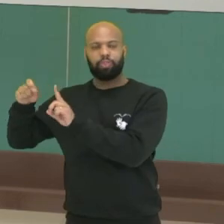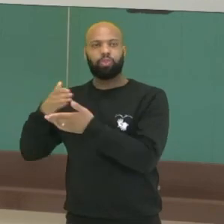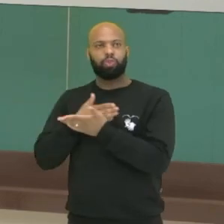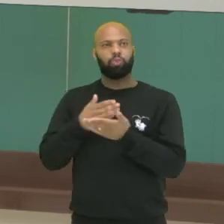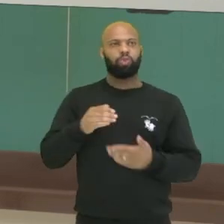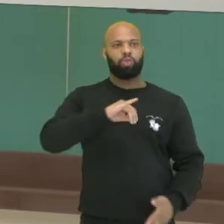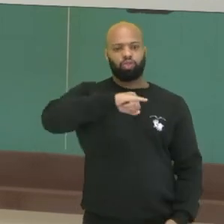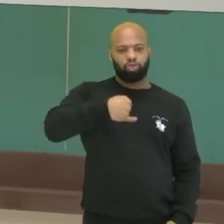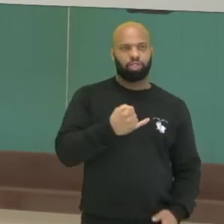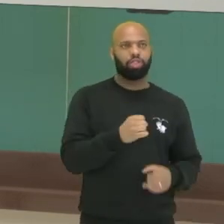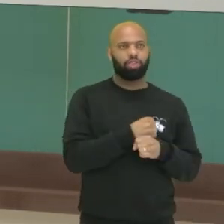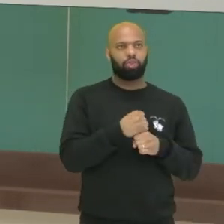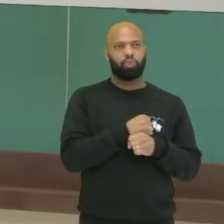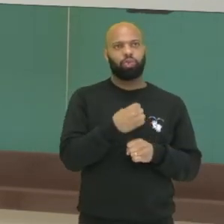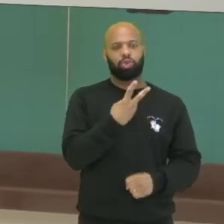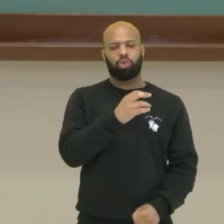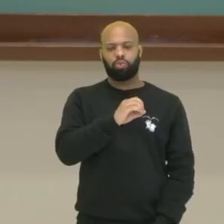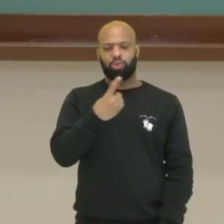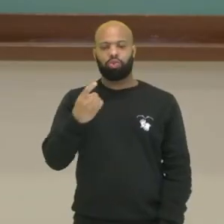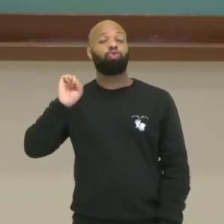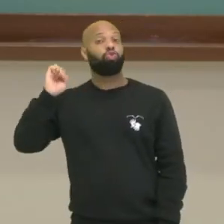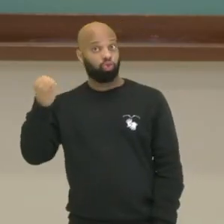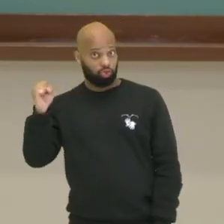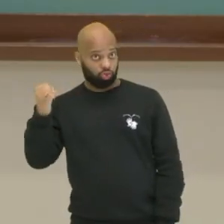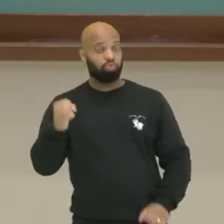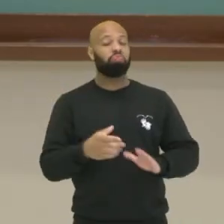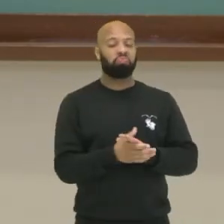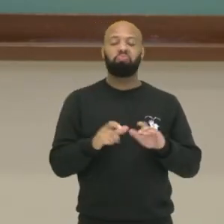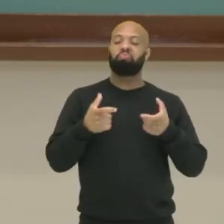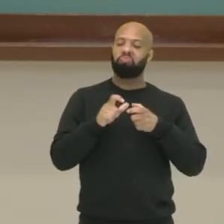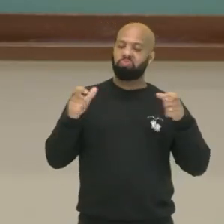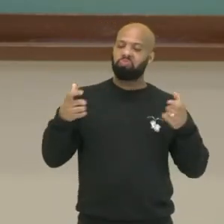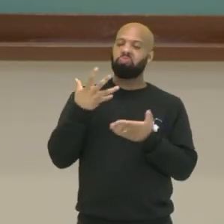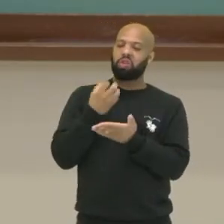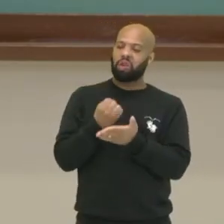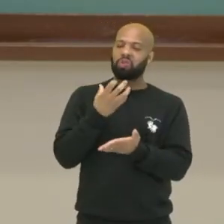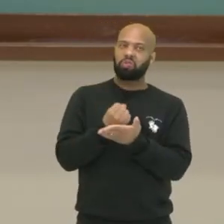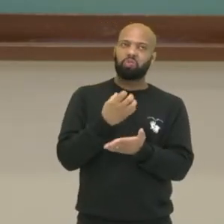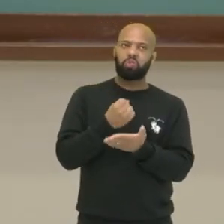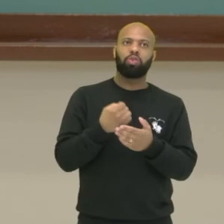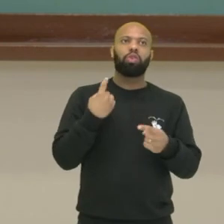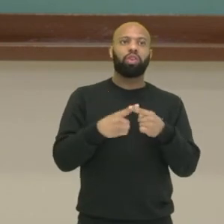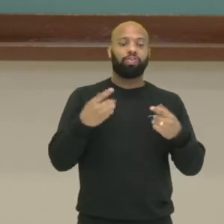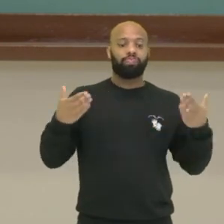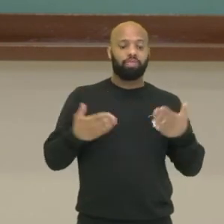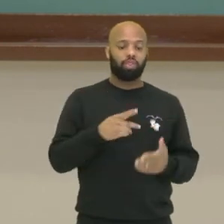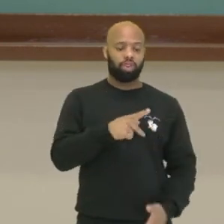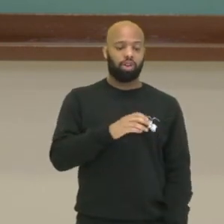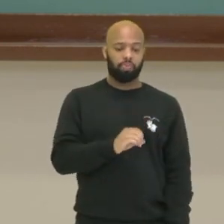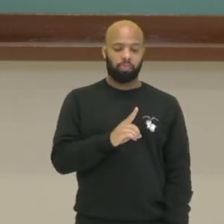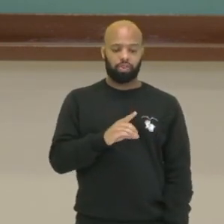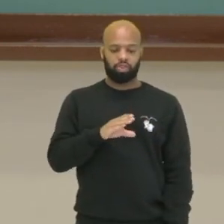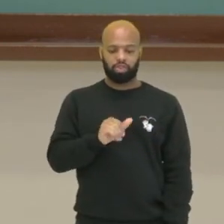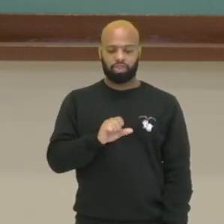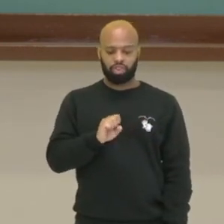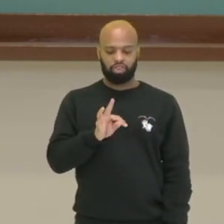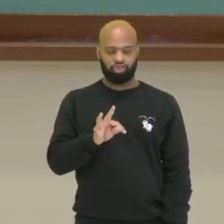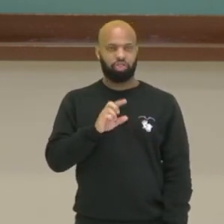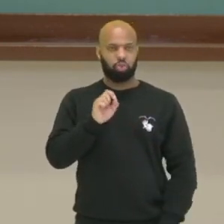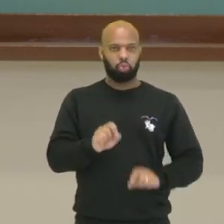janeiro de 2018. Veja que o podcast está sendo cada vez